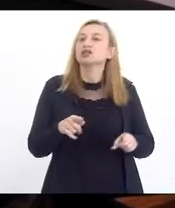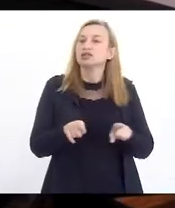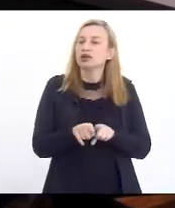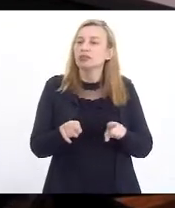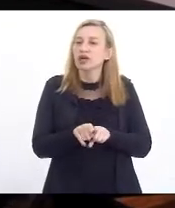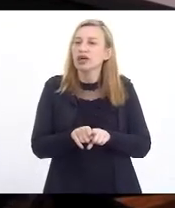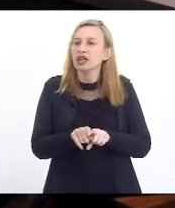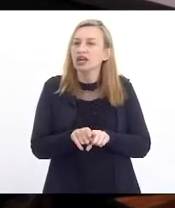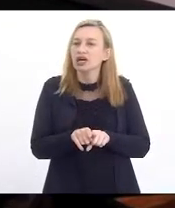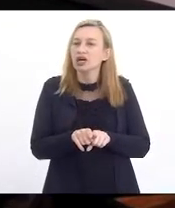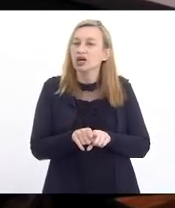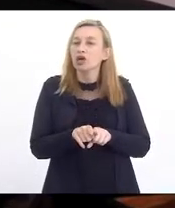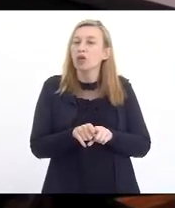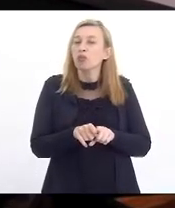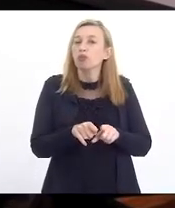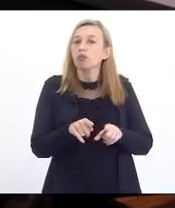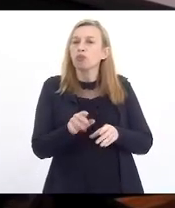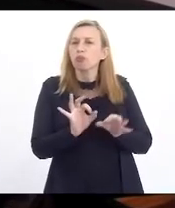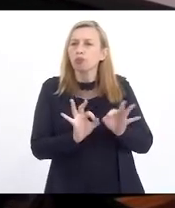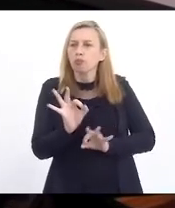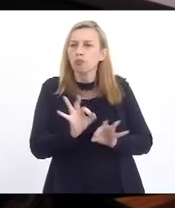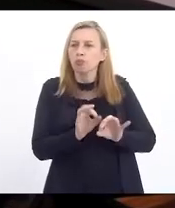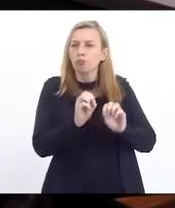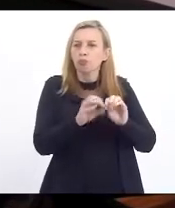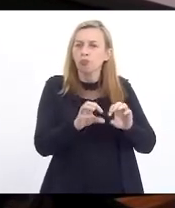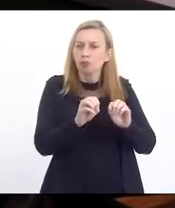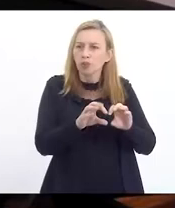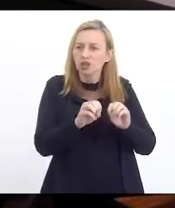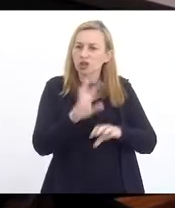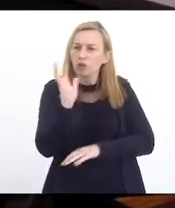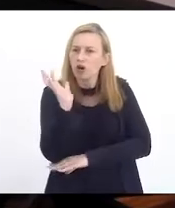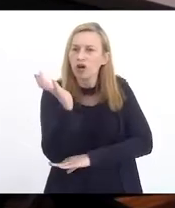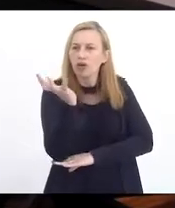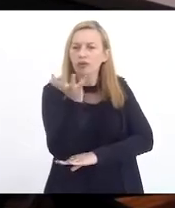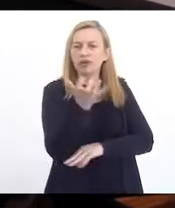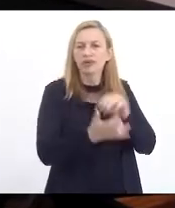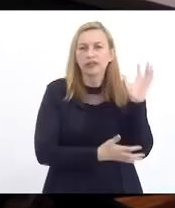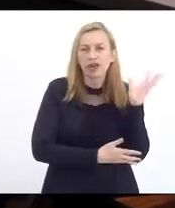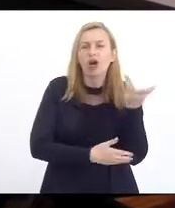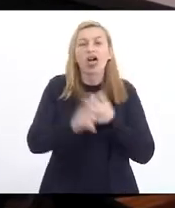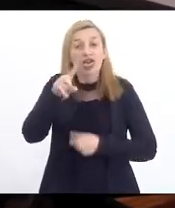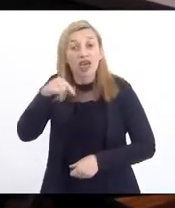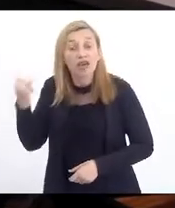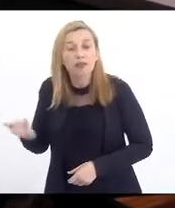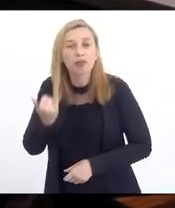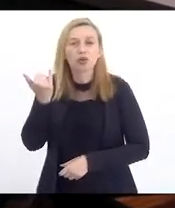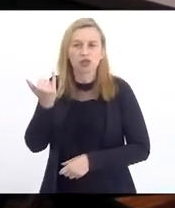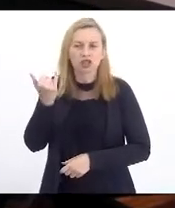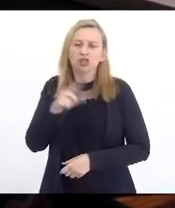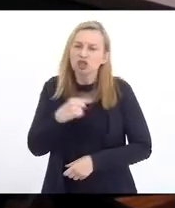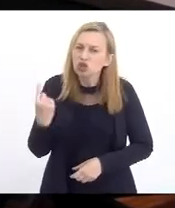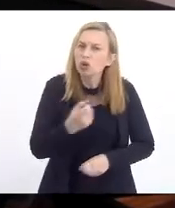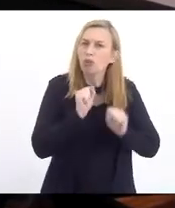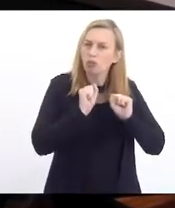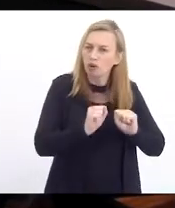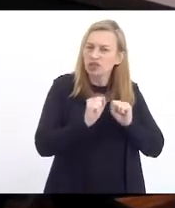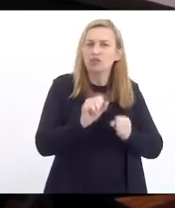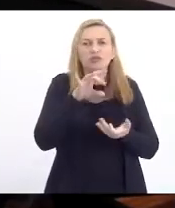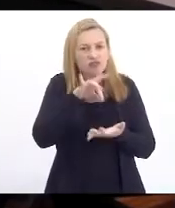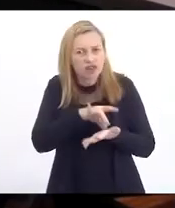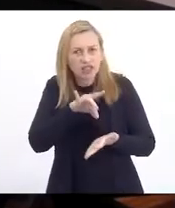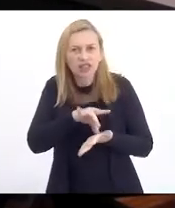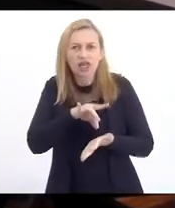por exemplo, programas de educação ambiental, que é importante, eu diria que é vital para que a gente possa ter